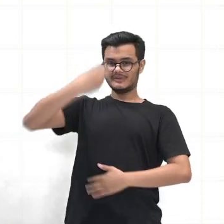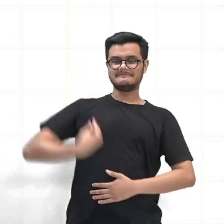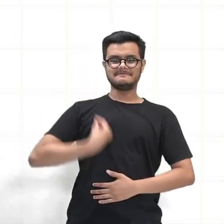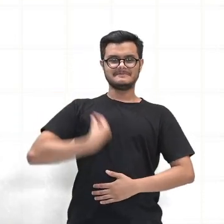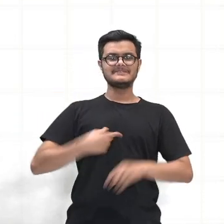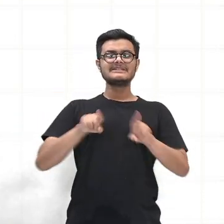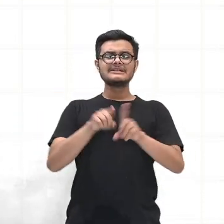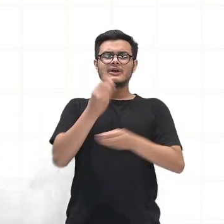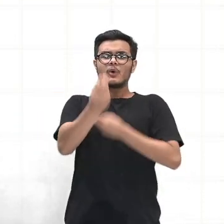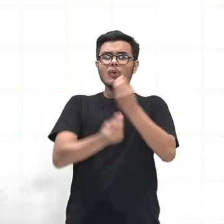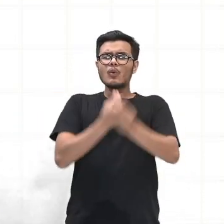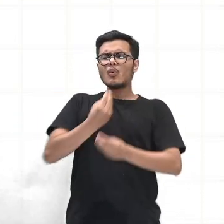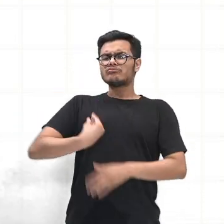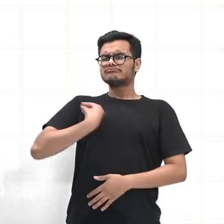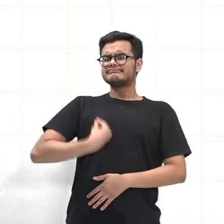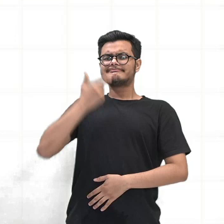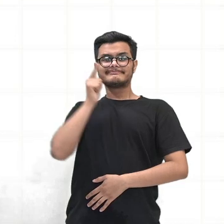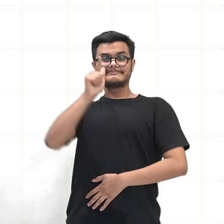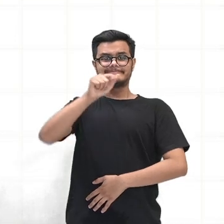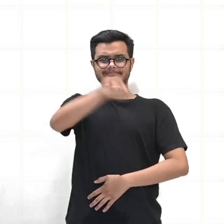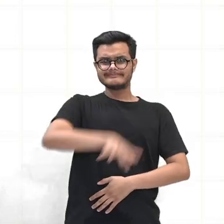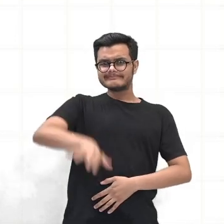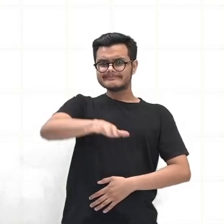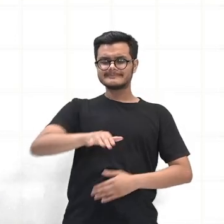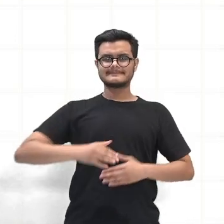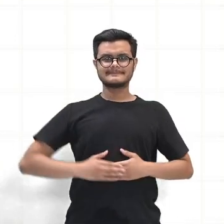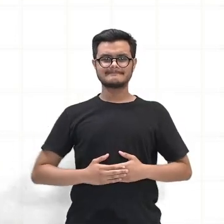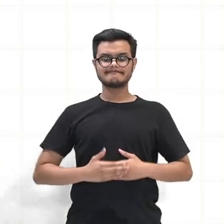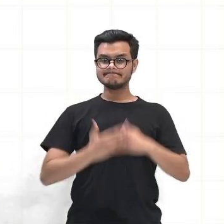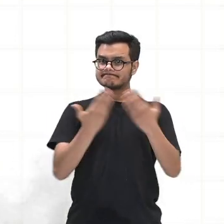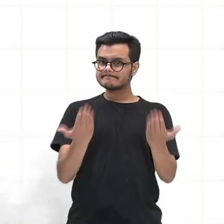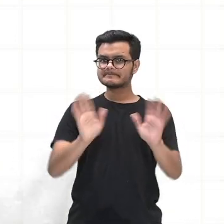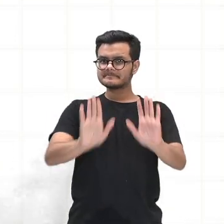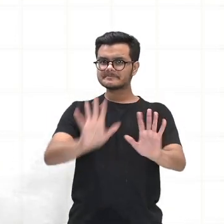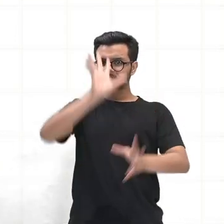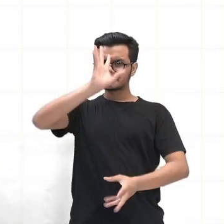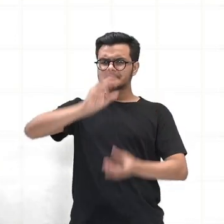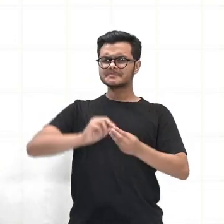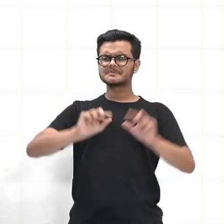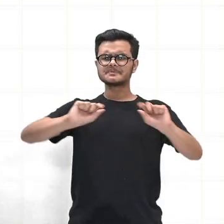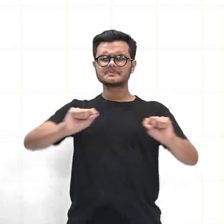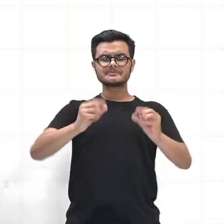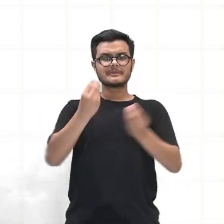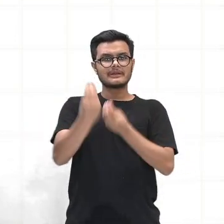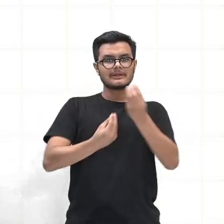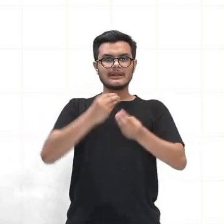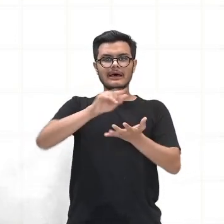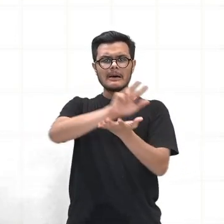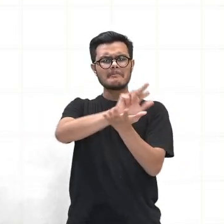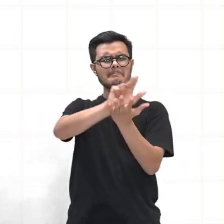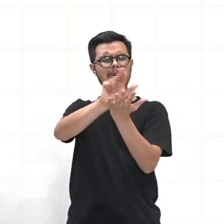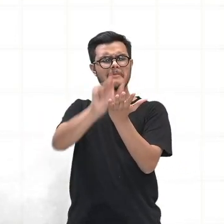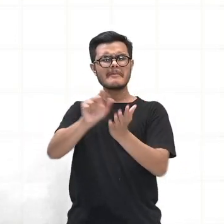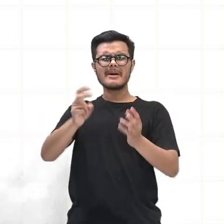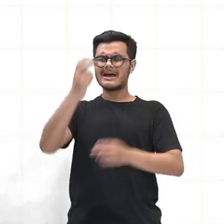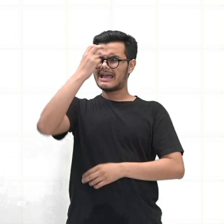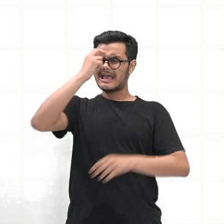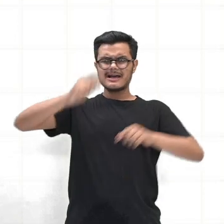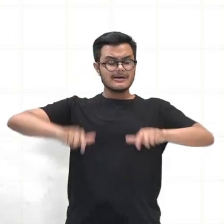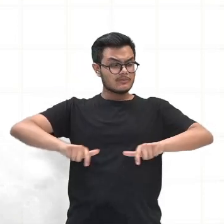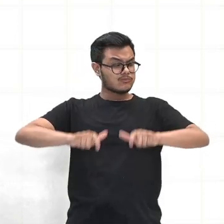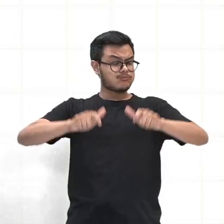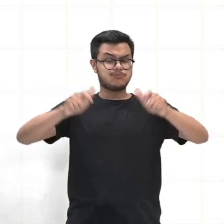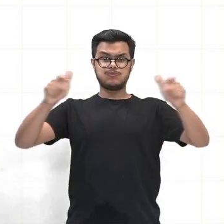e modo de subsistência. Só para a gente entender como era grande essa diversidade dentro